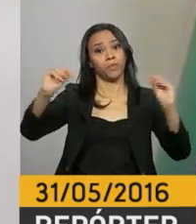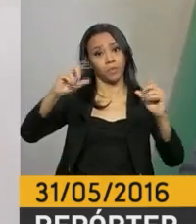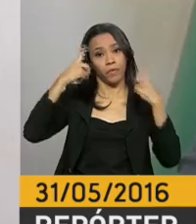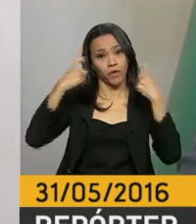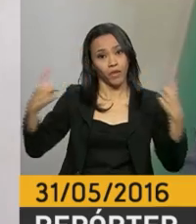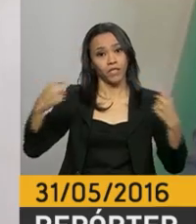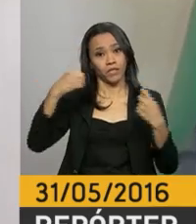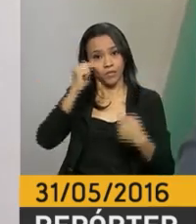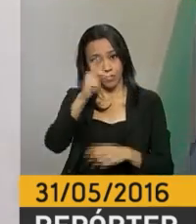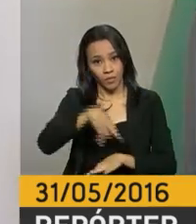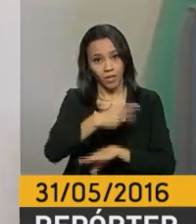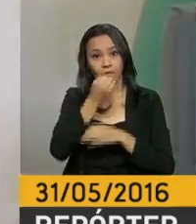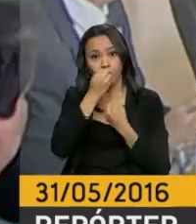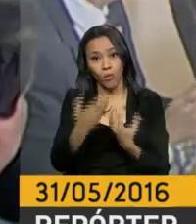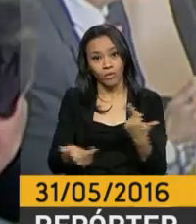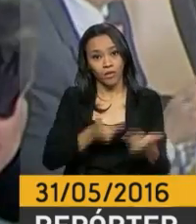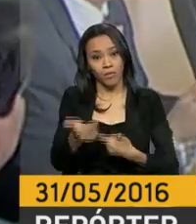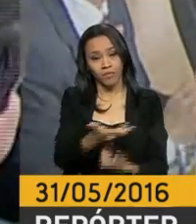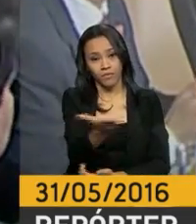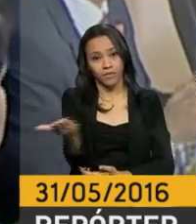trabalho aos senhores.